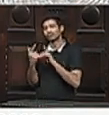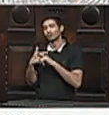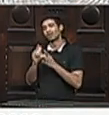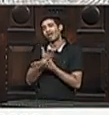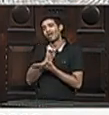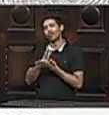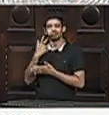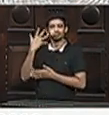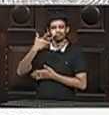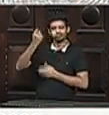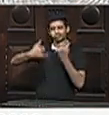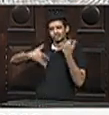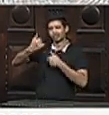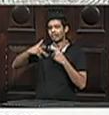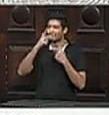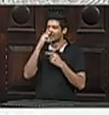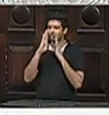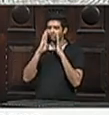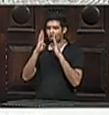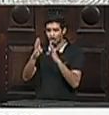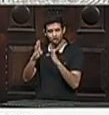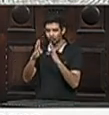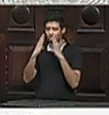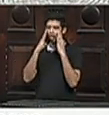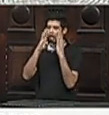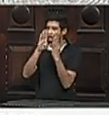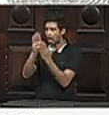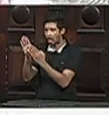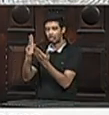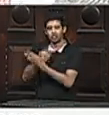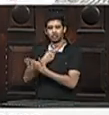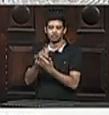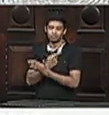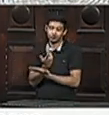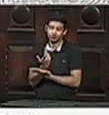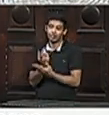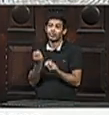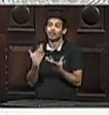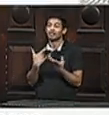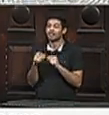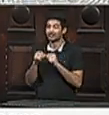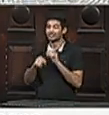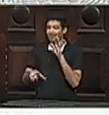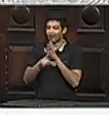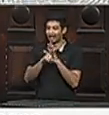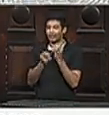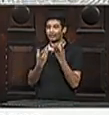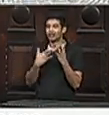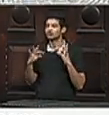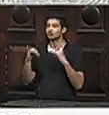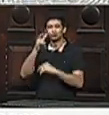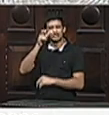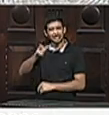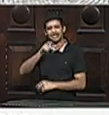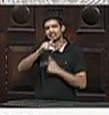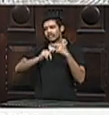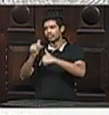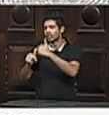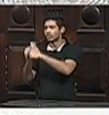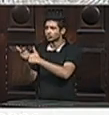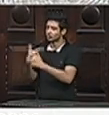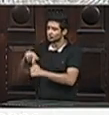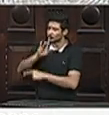por isso, o secretário de Trabalho e o Hélio do CETERJ, o secretário Milton Hatz, estão à disposição para os esclarecimentos, para que a gente